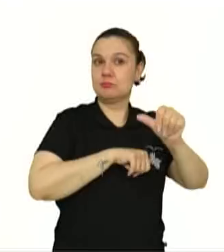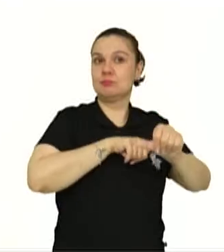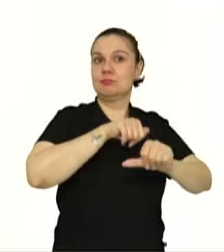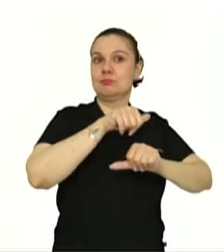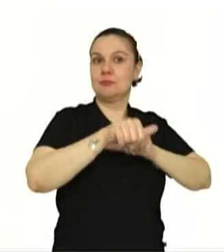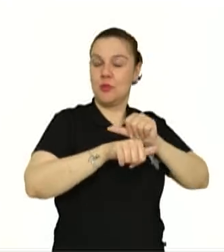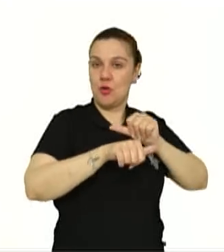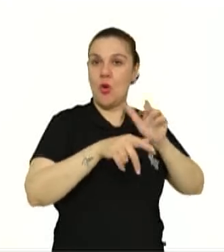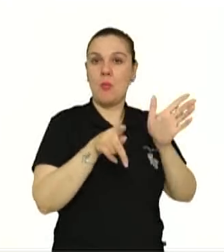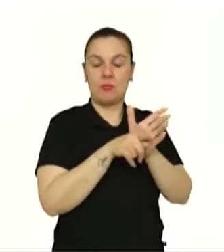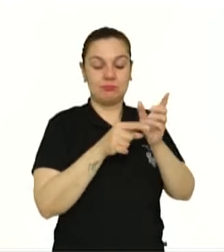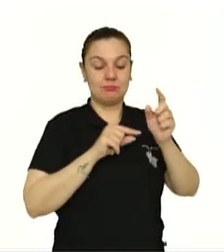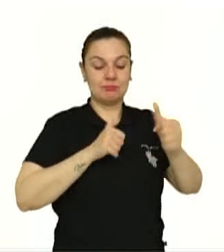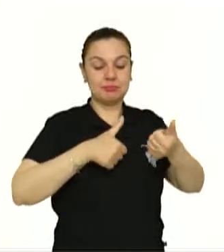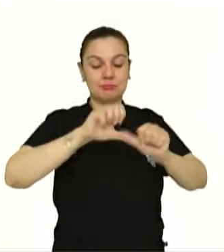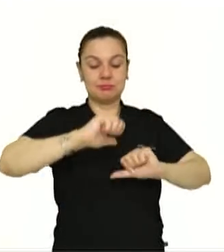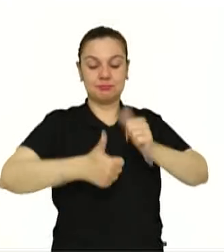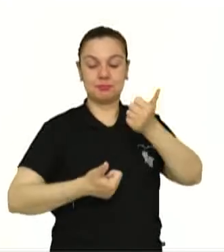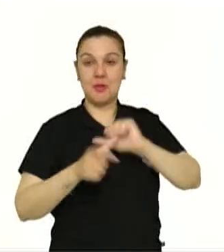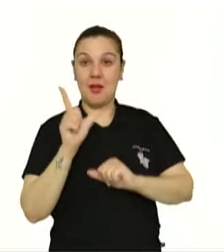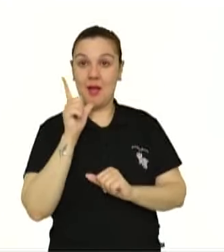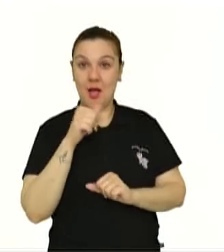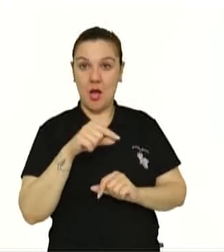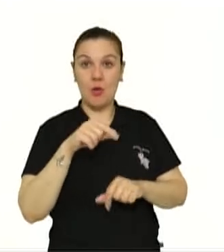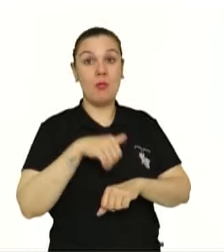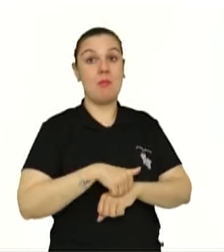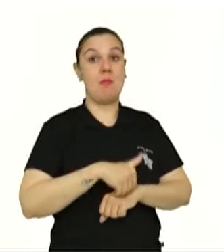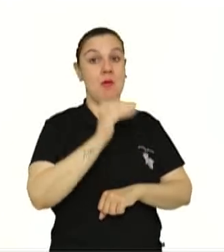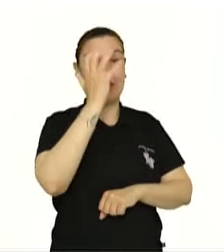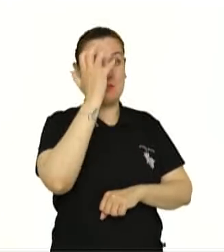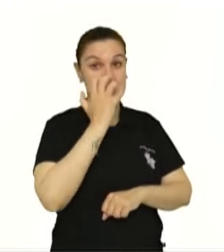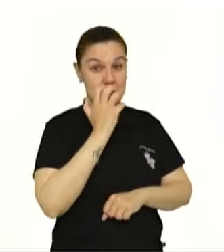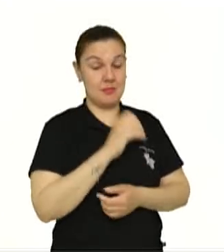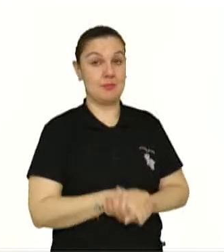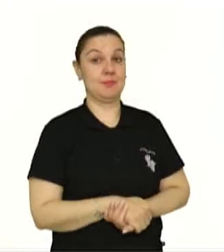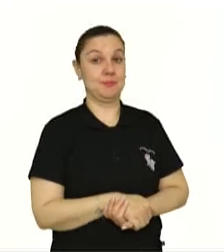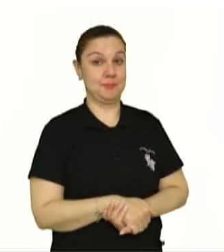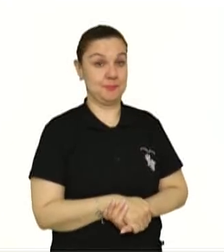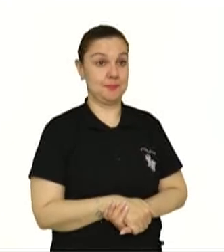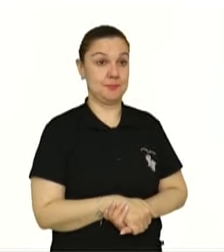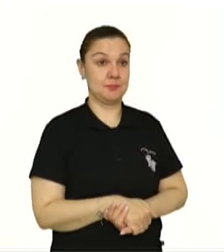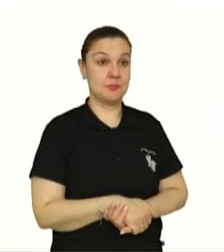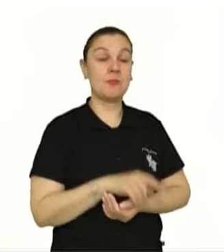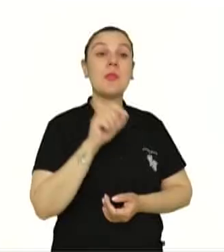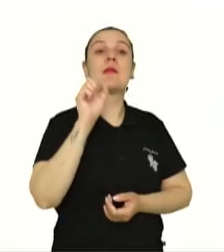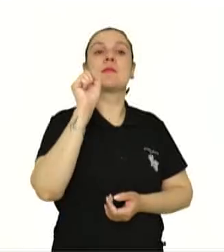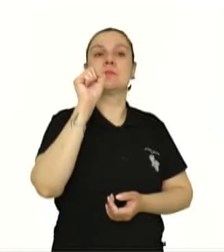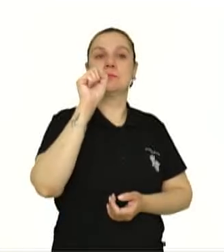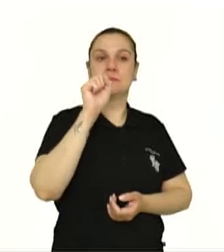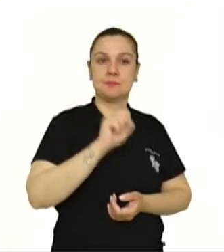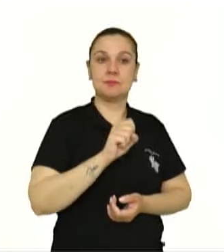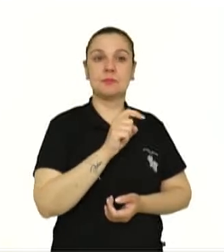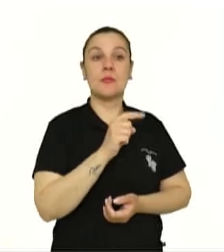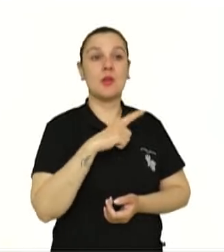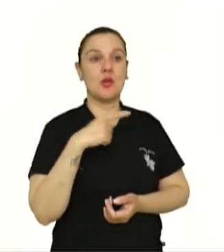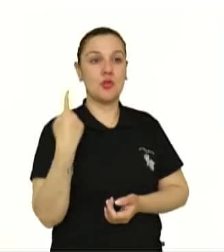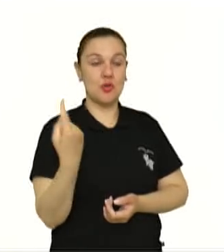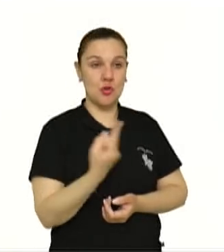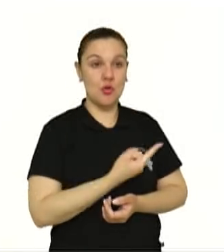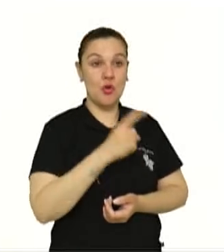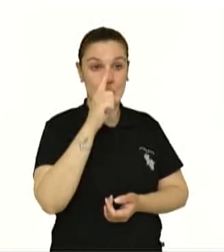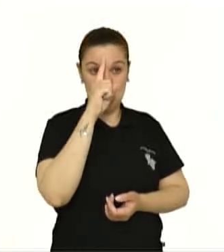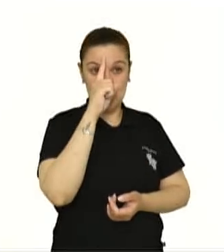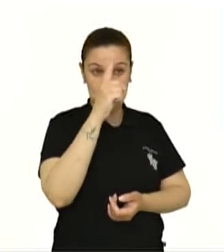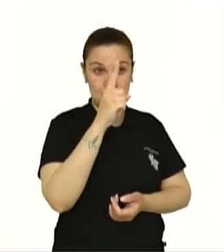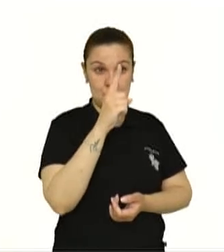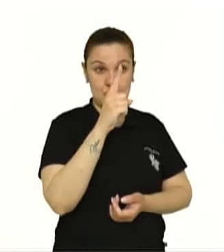mudança de sistema de rodízio para uma fase mais severa, que daí sim nós teremos 2 dias